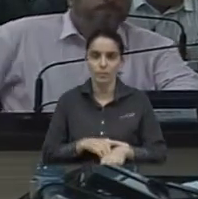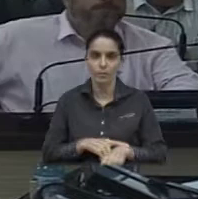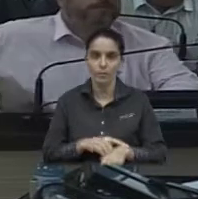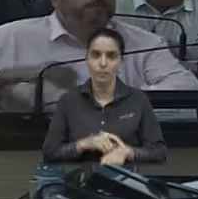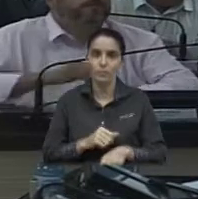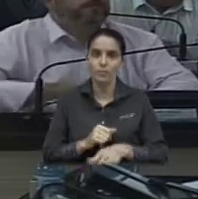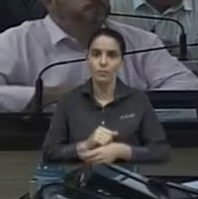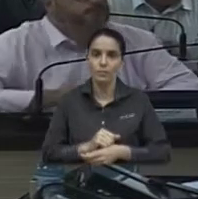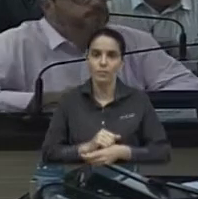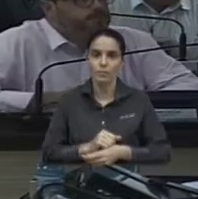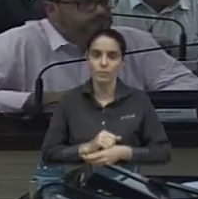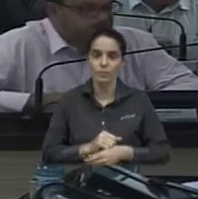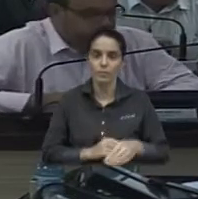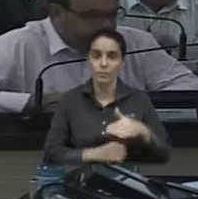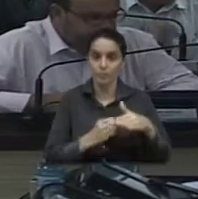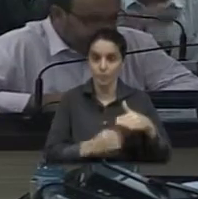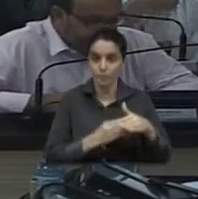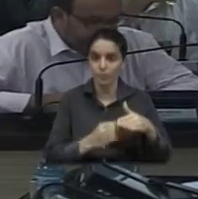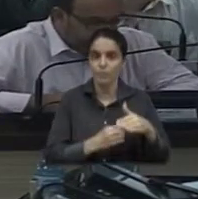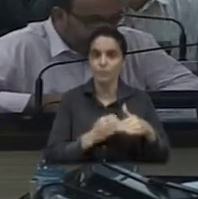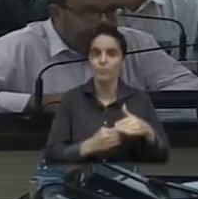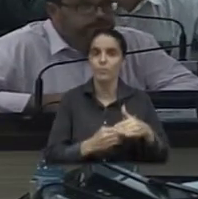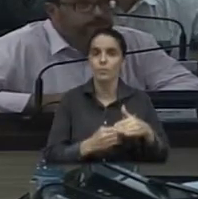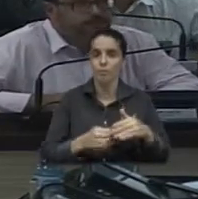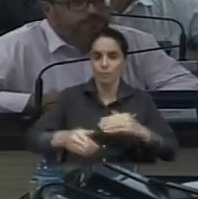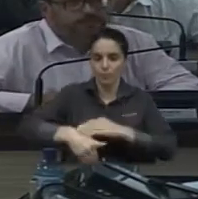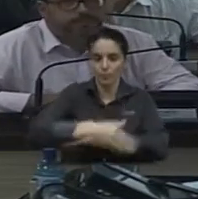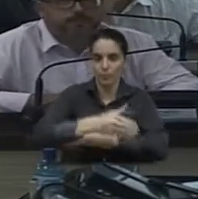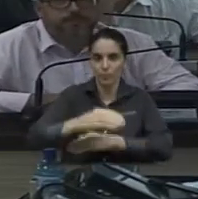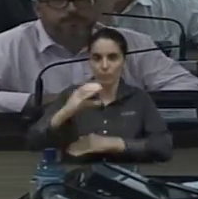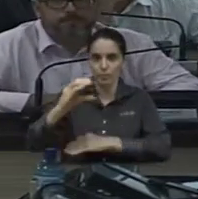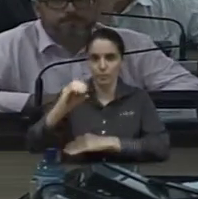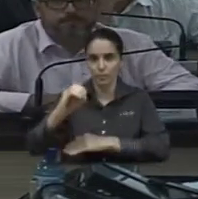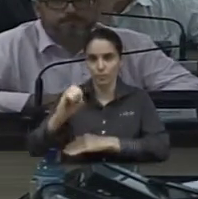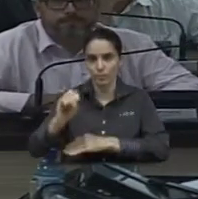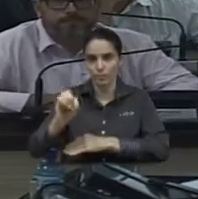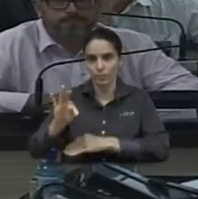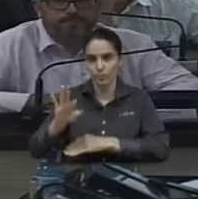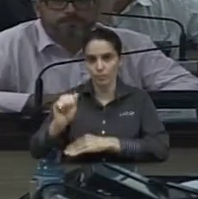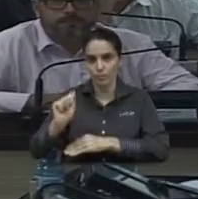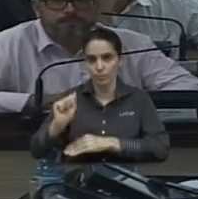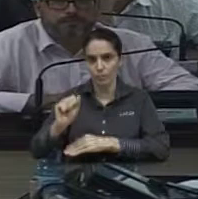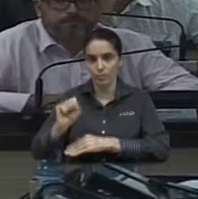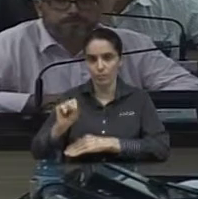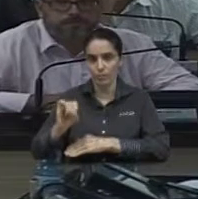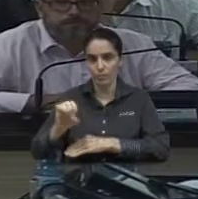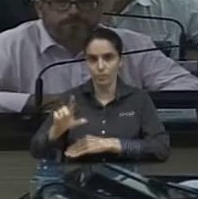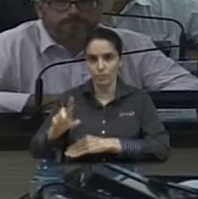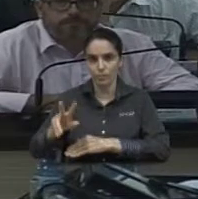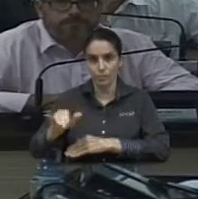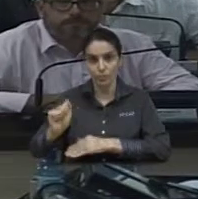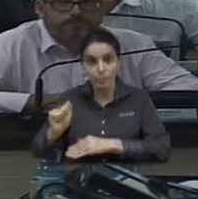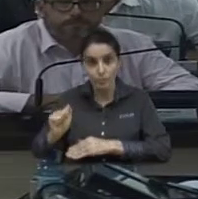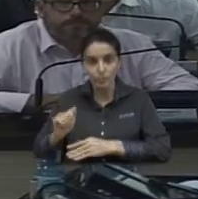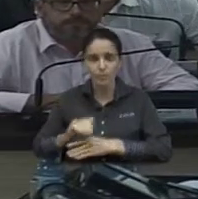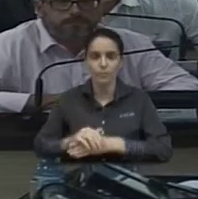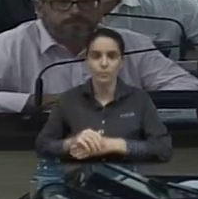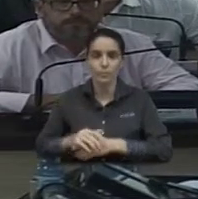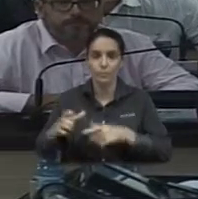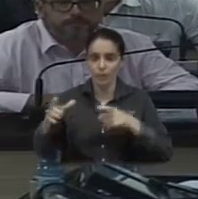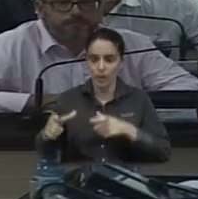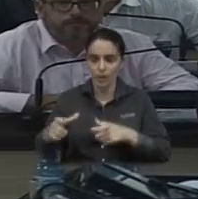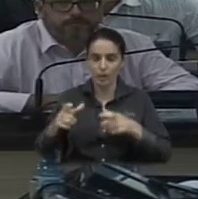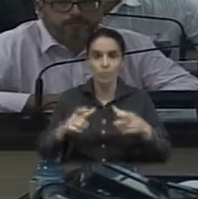funcionamento empresarial de Limeira é ali na Costa e Silva. Ali nós temos ali mais de 400 empresas que não podem trabalhar de sábado nem